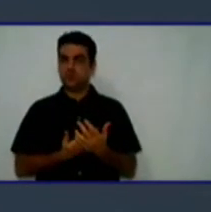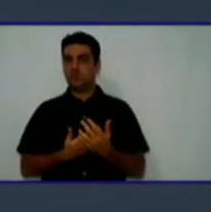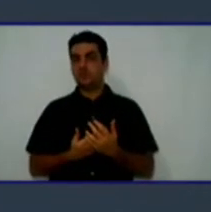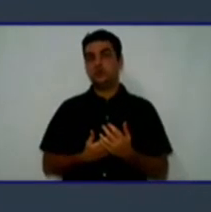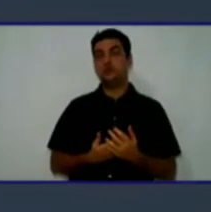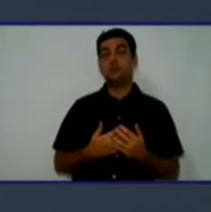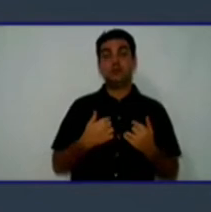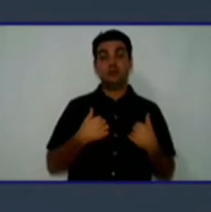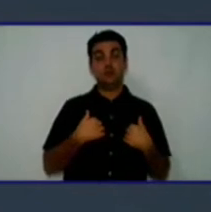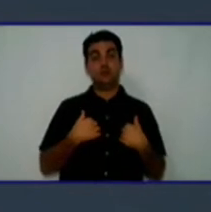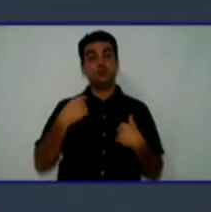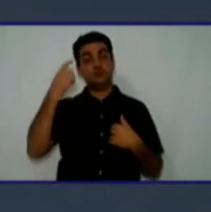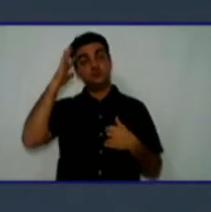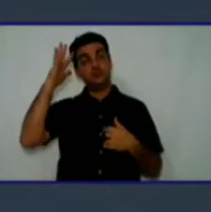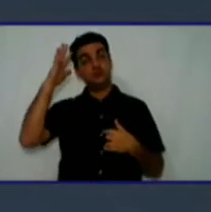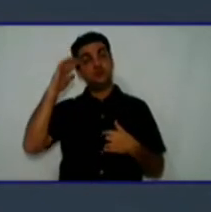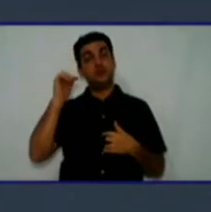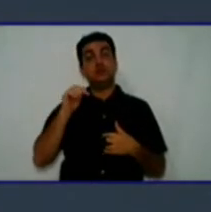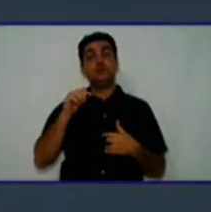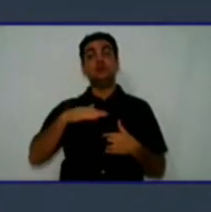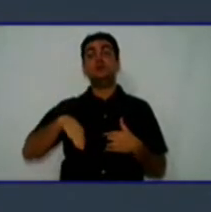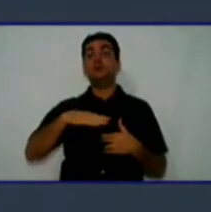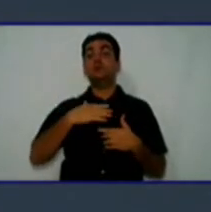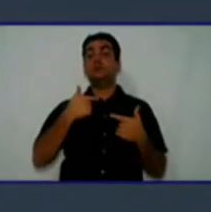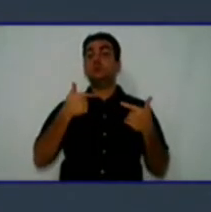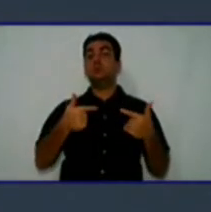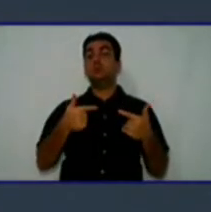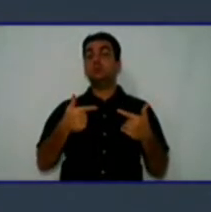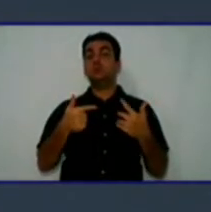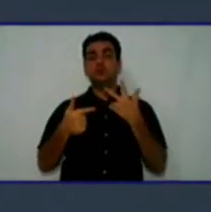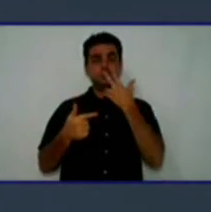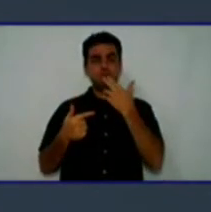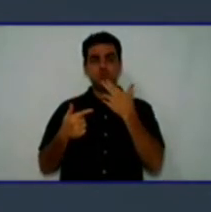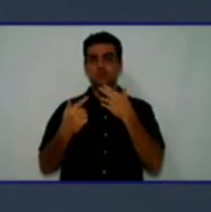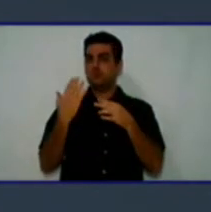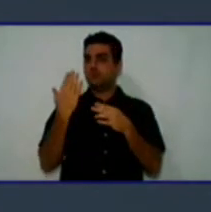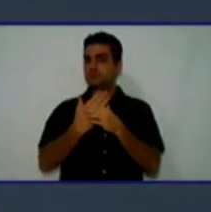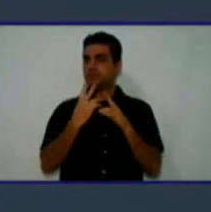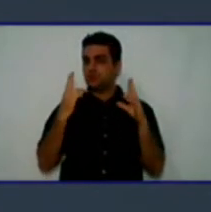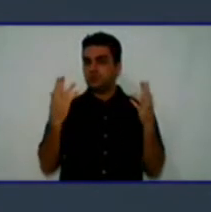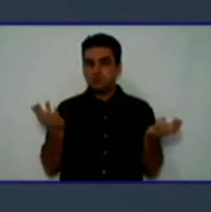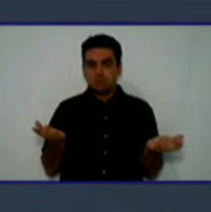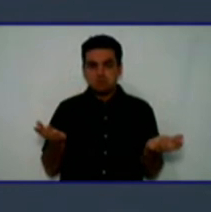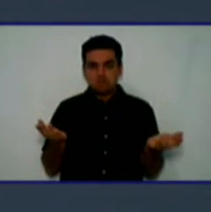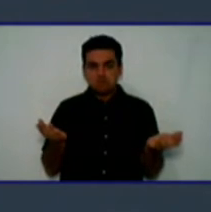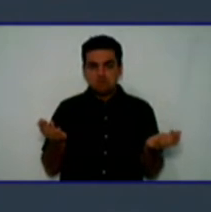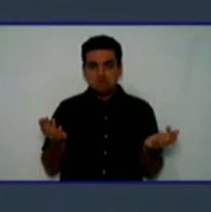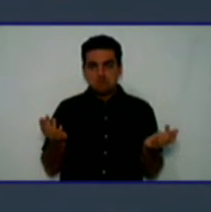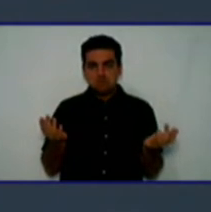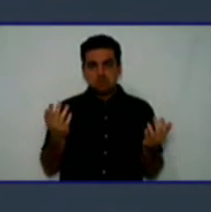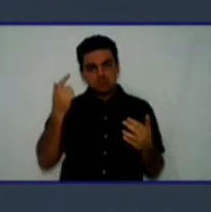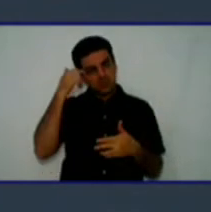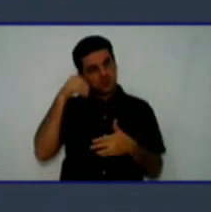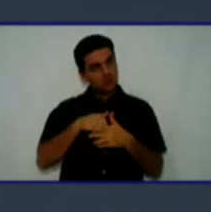minha percepção é que efetivamente estávamos diante de um caso idêntico e, portanto, relativo à mesma